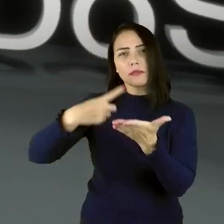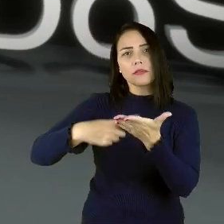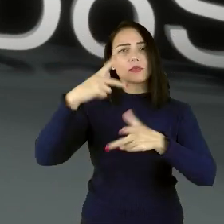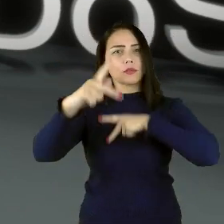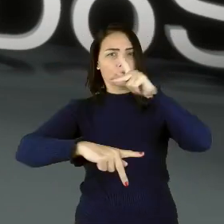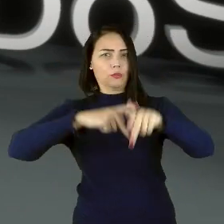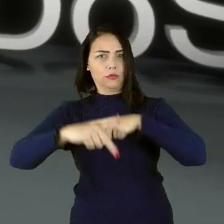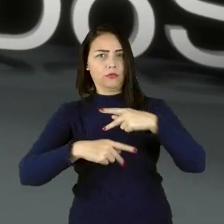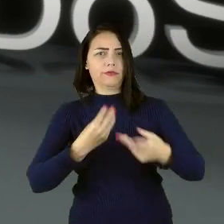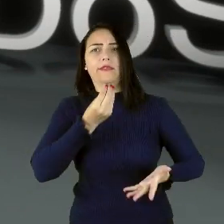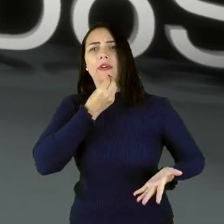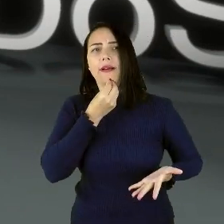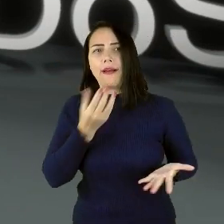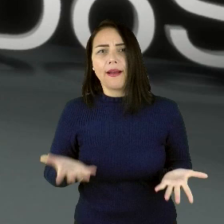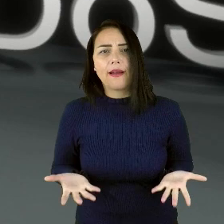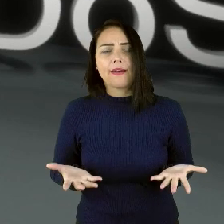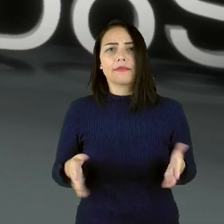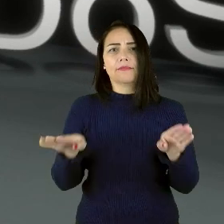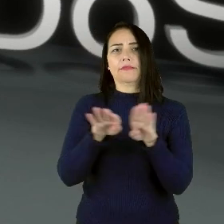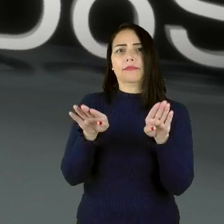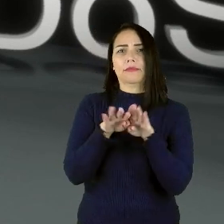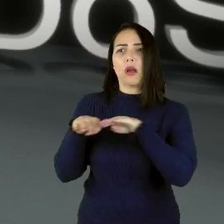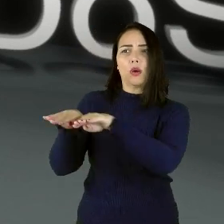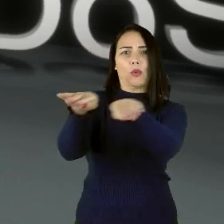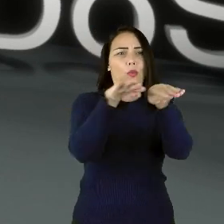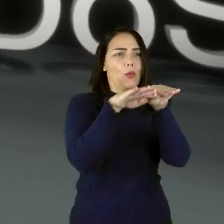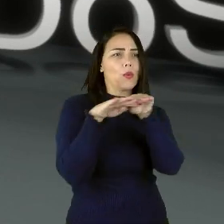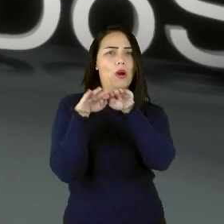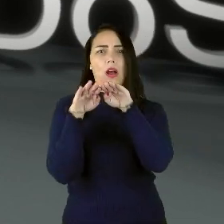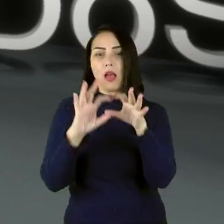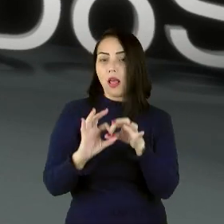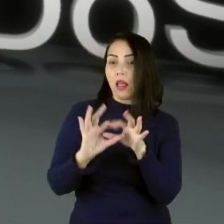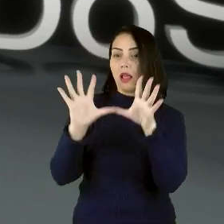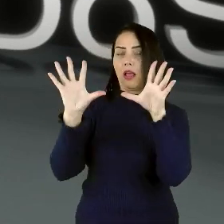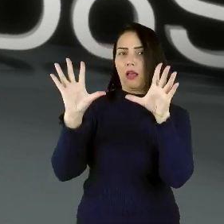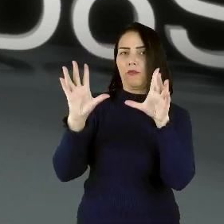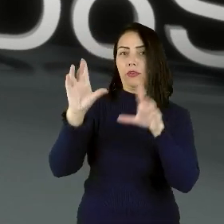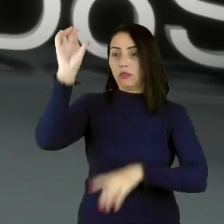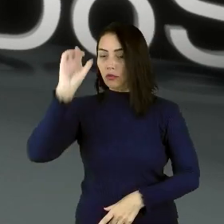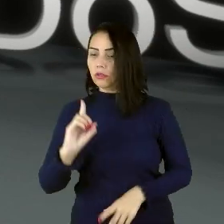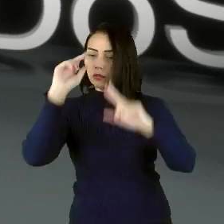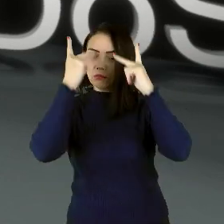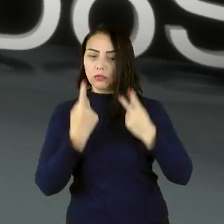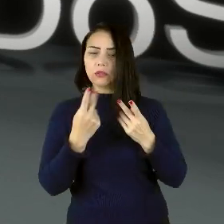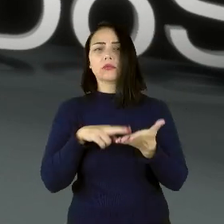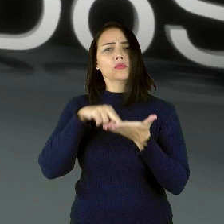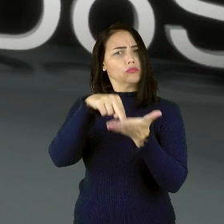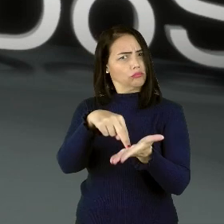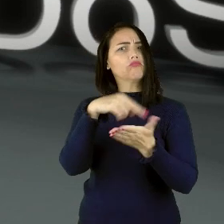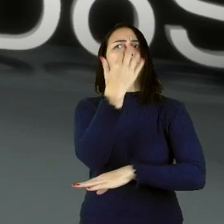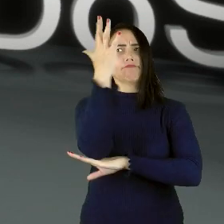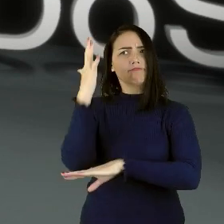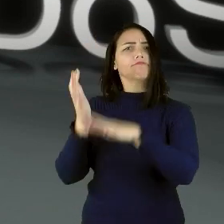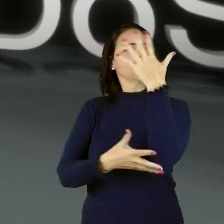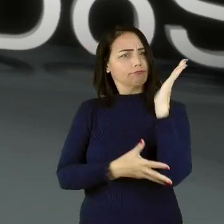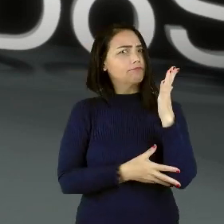esses povos. Claro, também com relação à igualdade, à democracia, aos direitos humanos e à sustentabilidade.